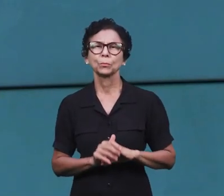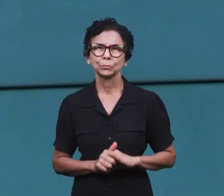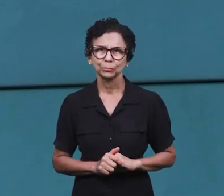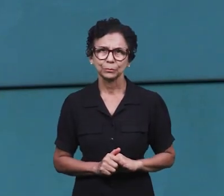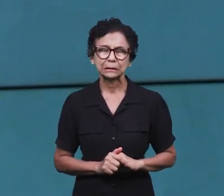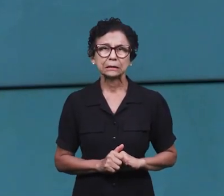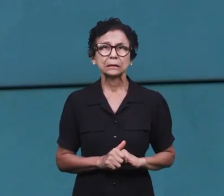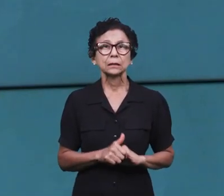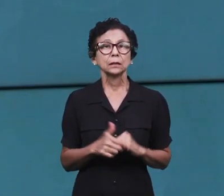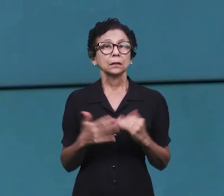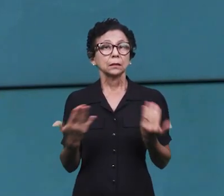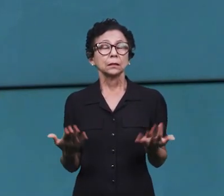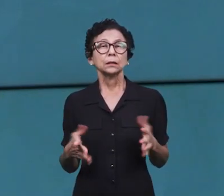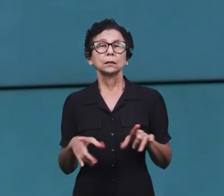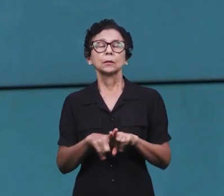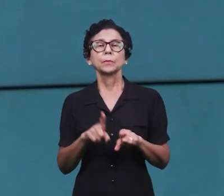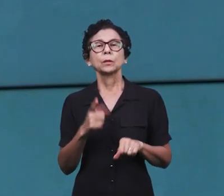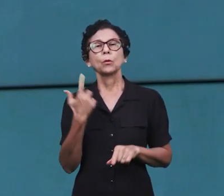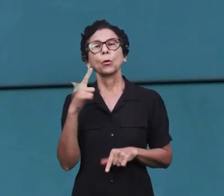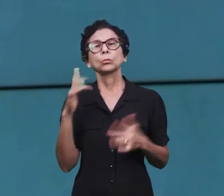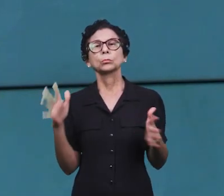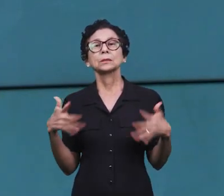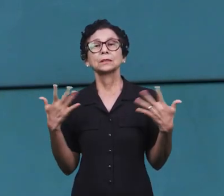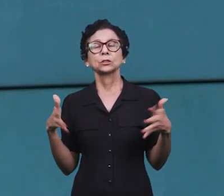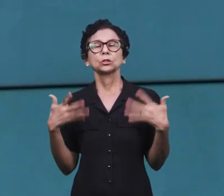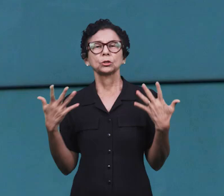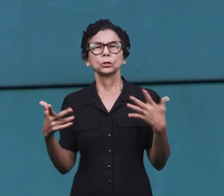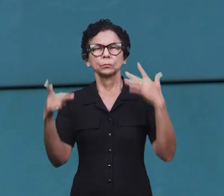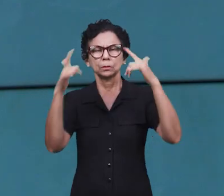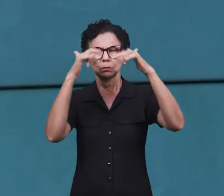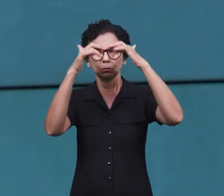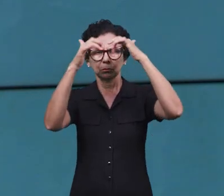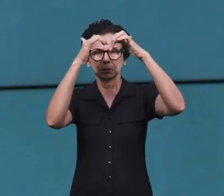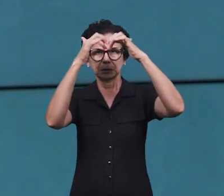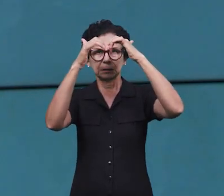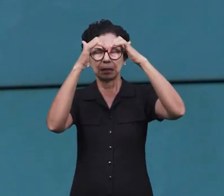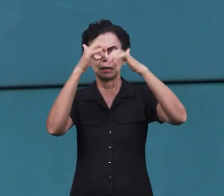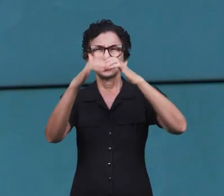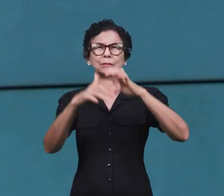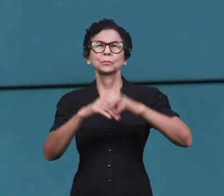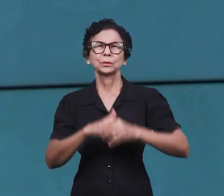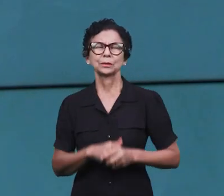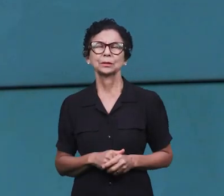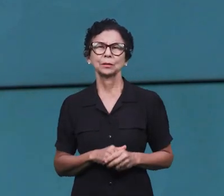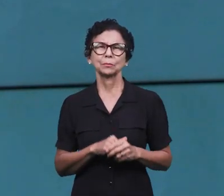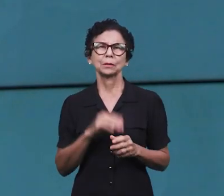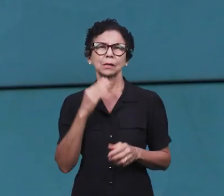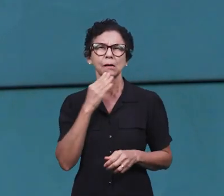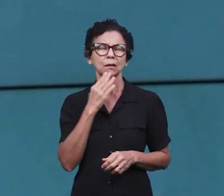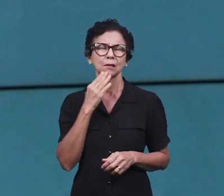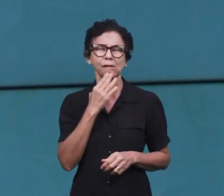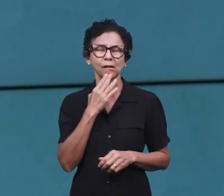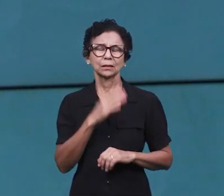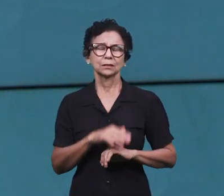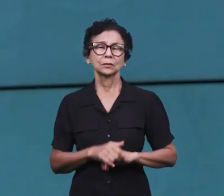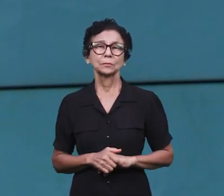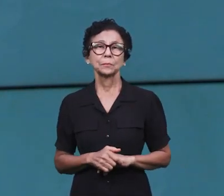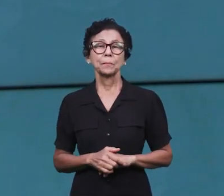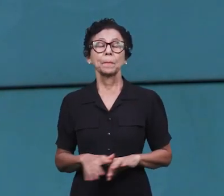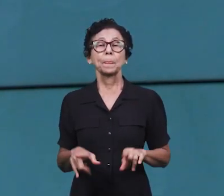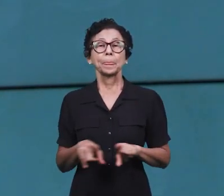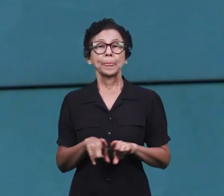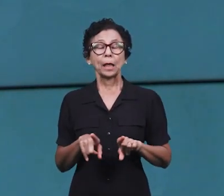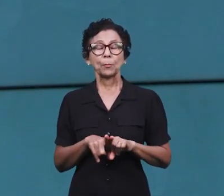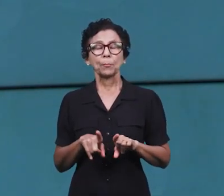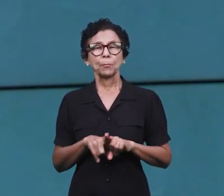portanto, que outros estímulos também sejam amplificados e causem desconfortos aos pacientes. A síndrome do